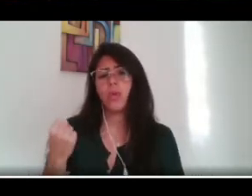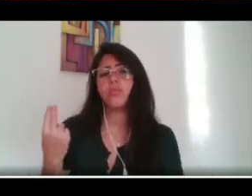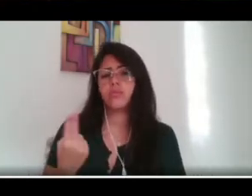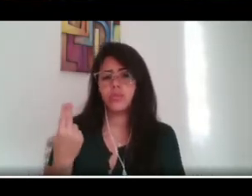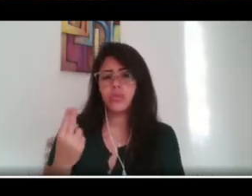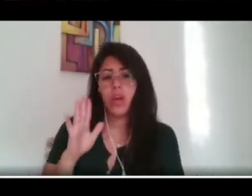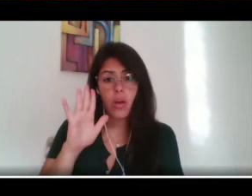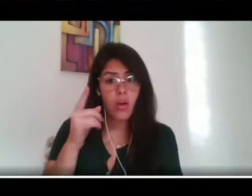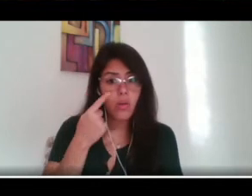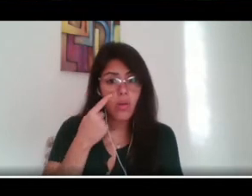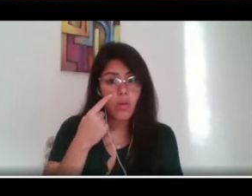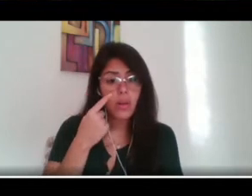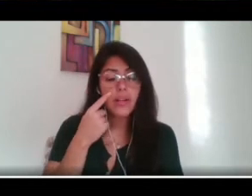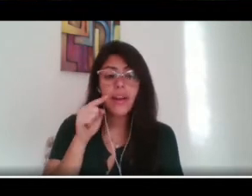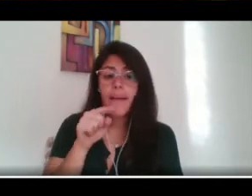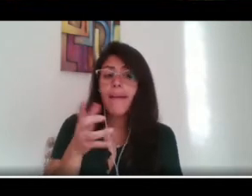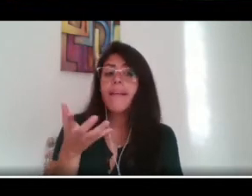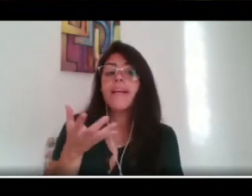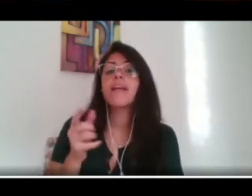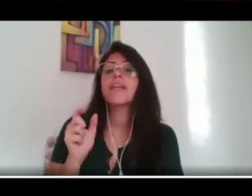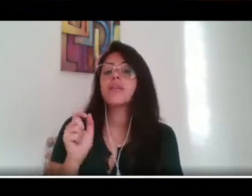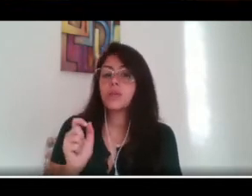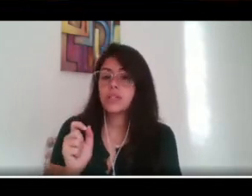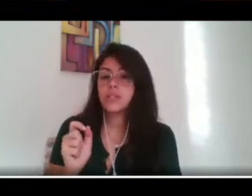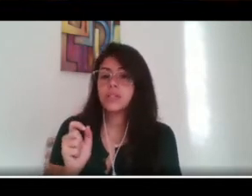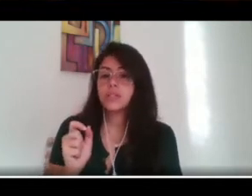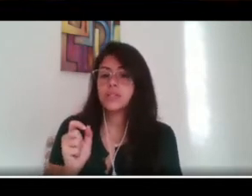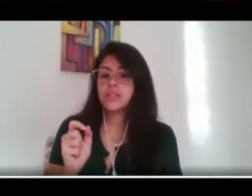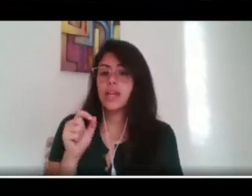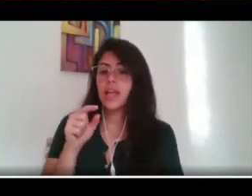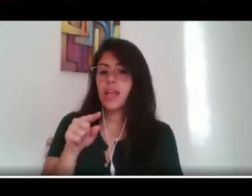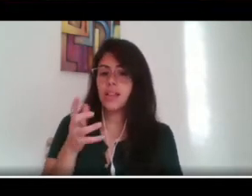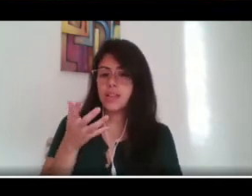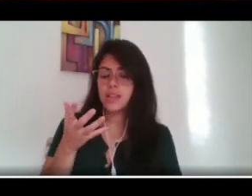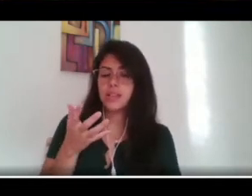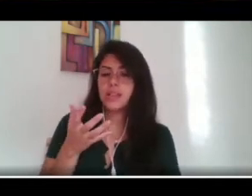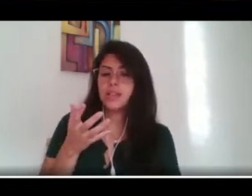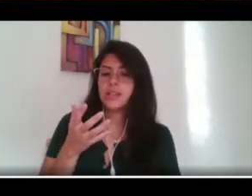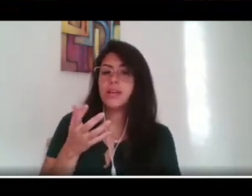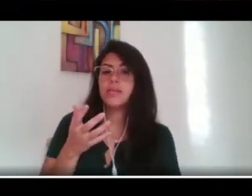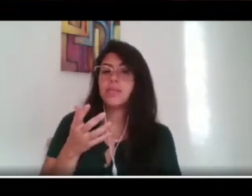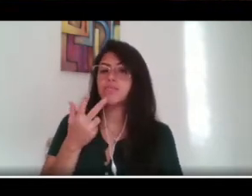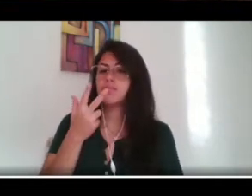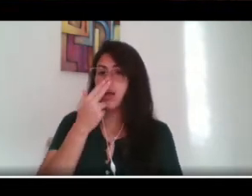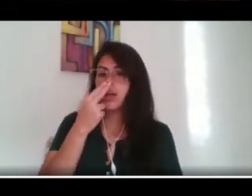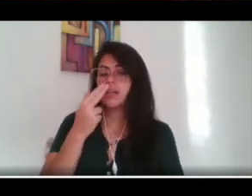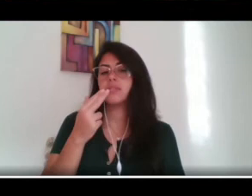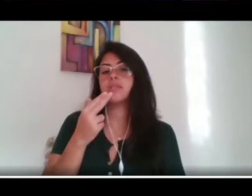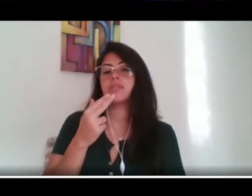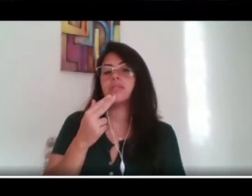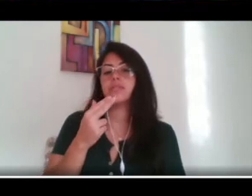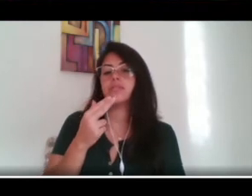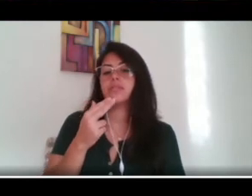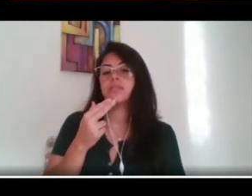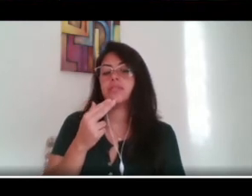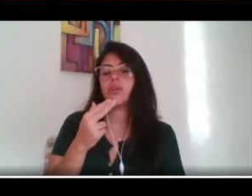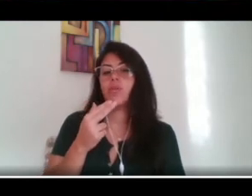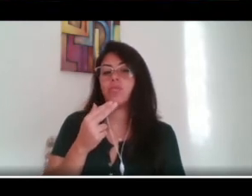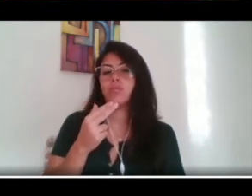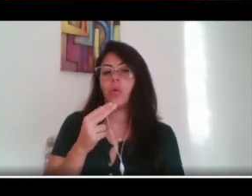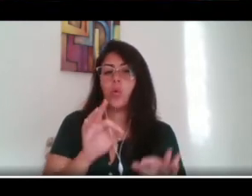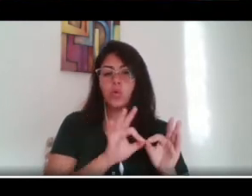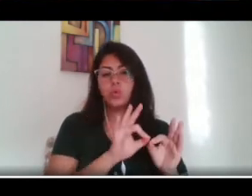quer um deslocamento e eu só tenho a velocidade inicial. Peraí, deslocamento e eu tenho a velocidade